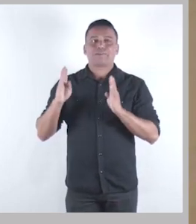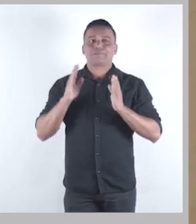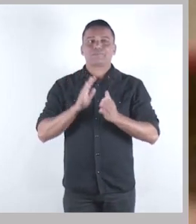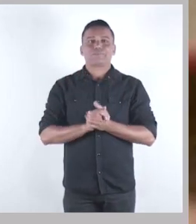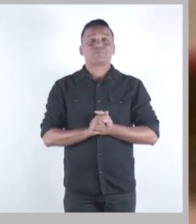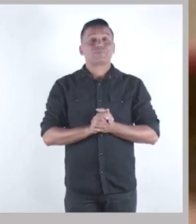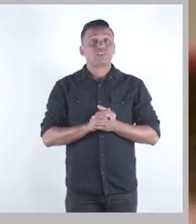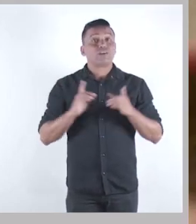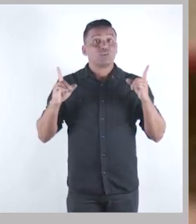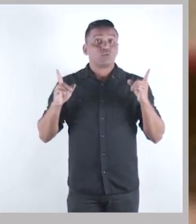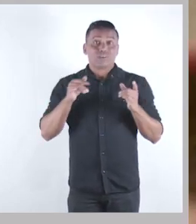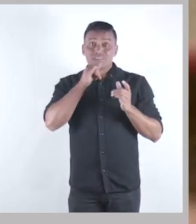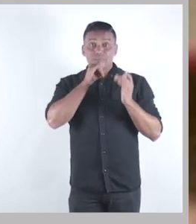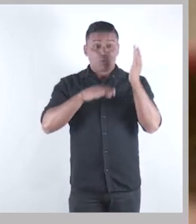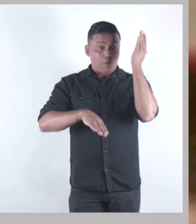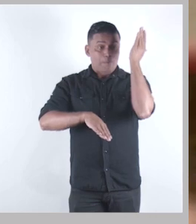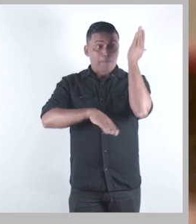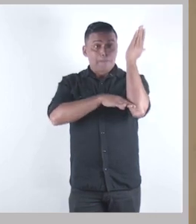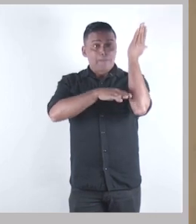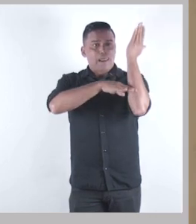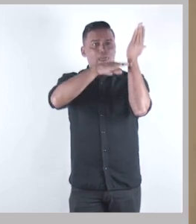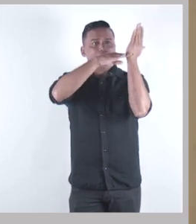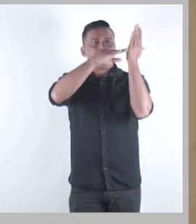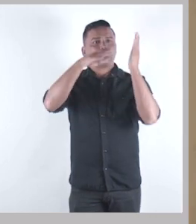o edifício próprio,